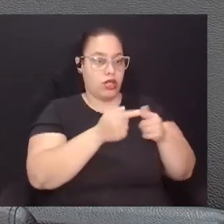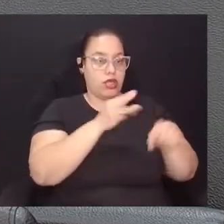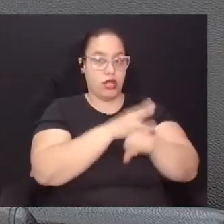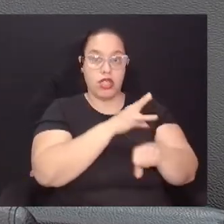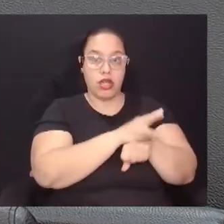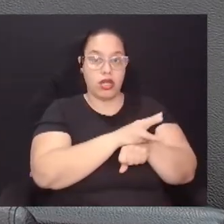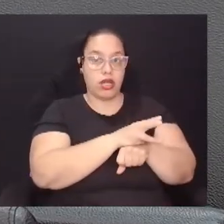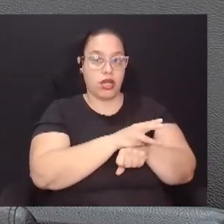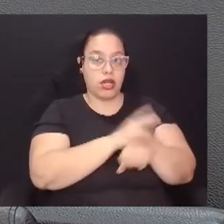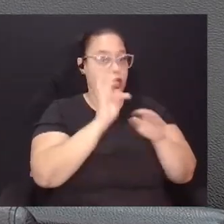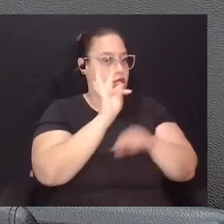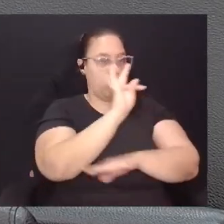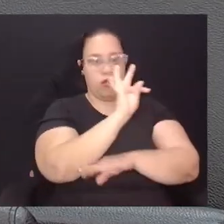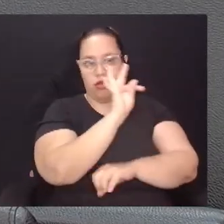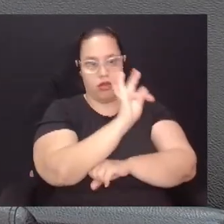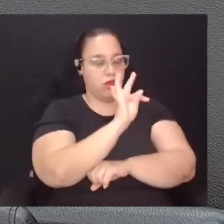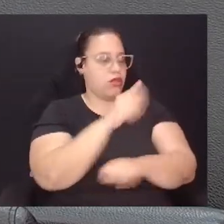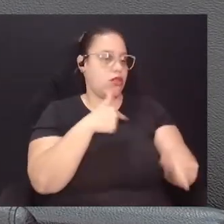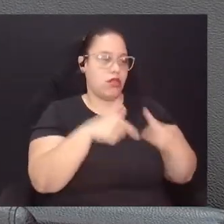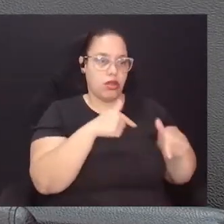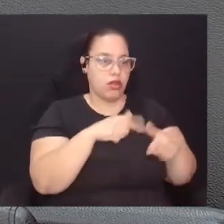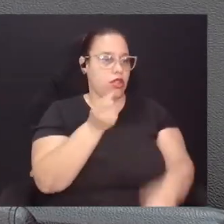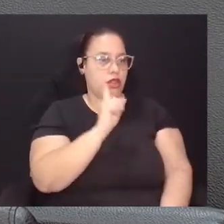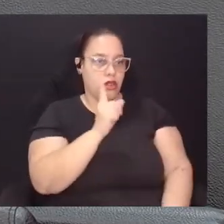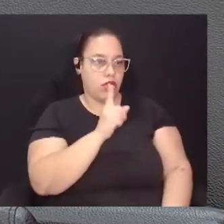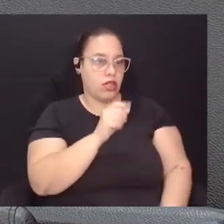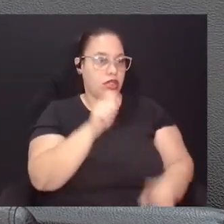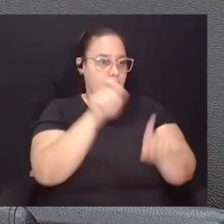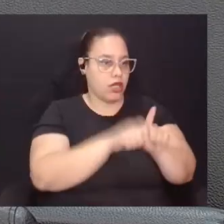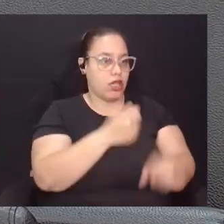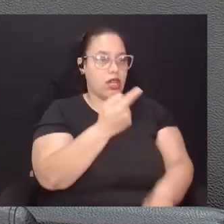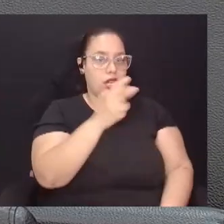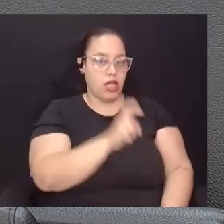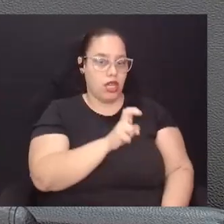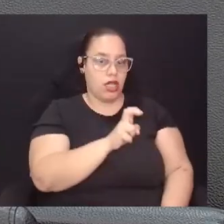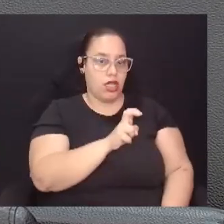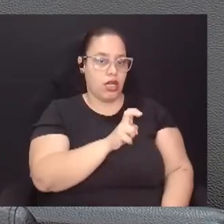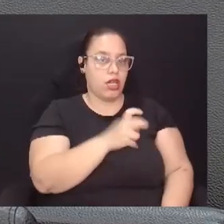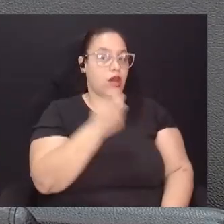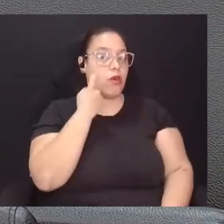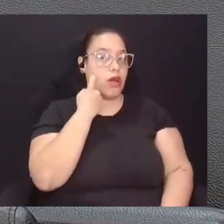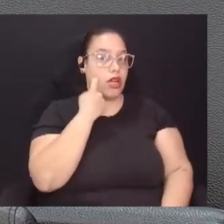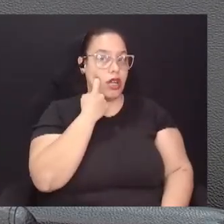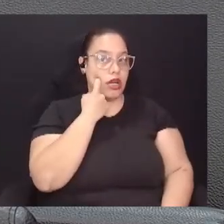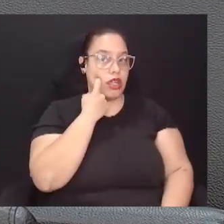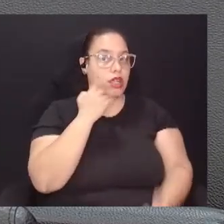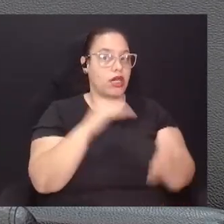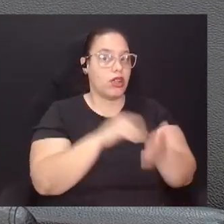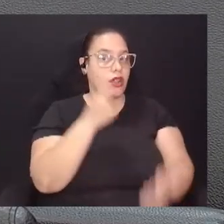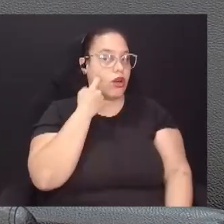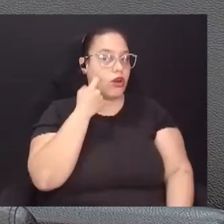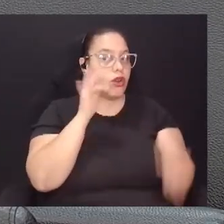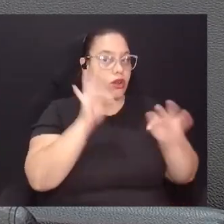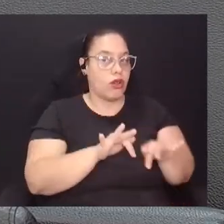grupo de WhatsApp, que não é um instrumento formal de comunicação das trabalhadoras, não, esse mês vai ser no dia 15, só que o dia 15 é uma sexta-feira. Aí chega